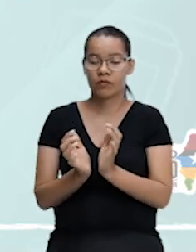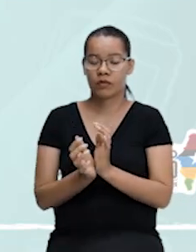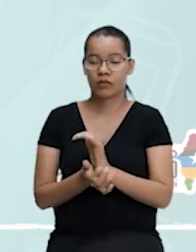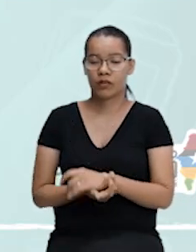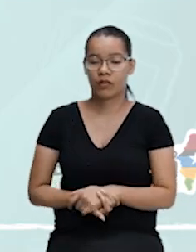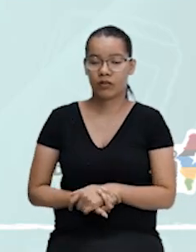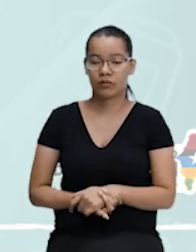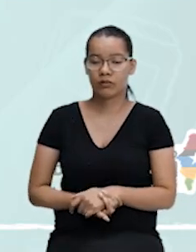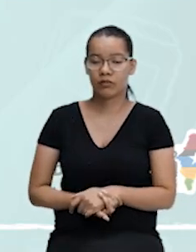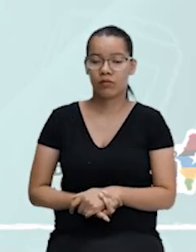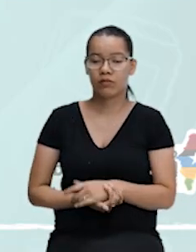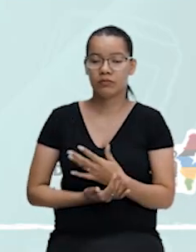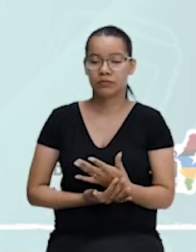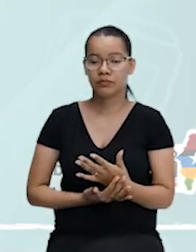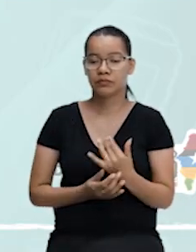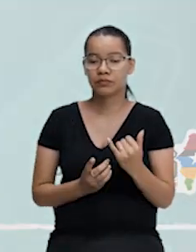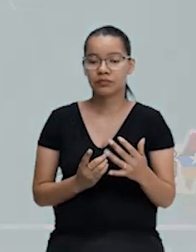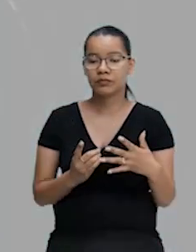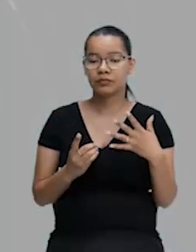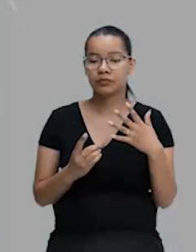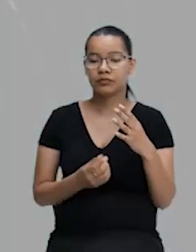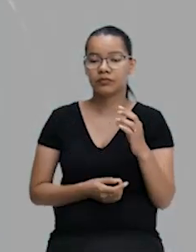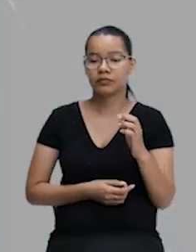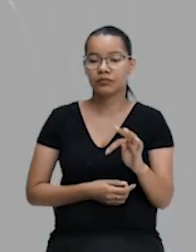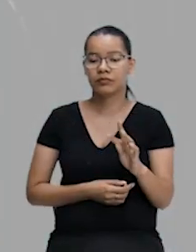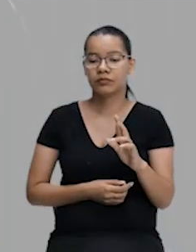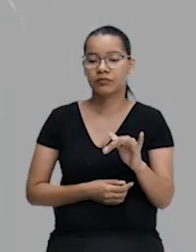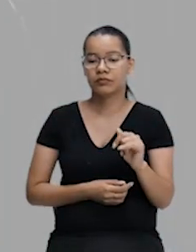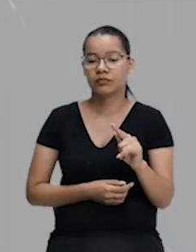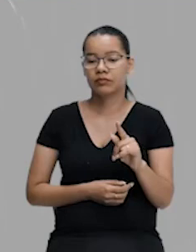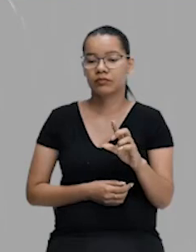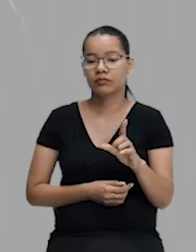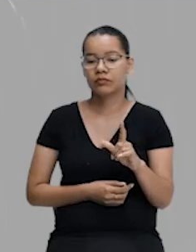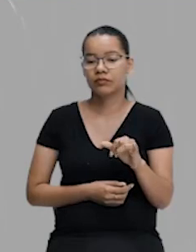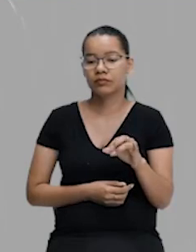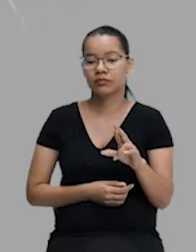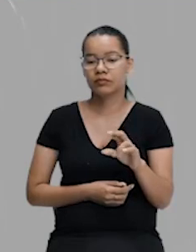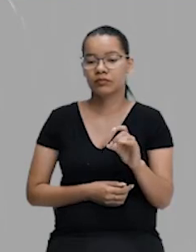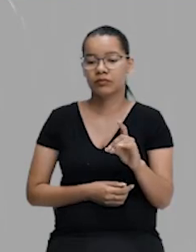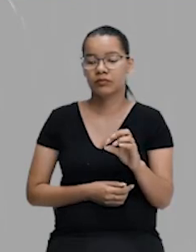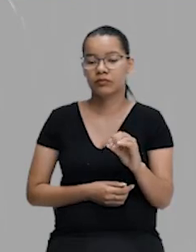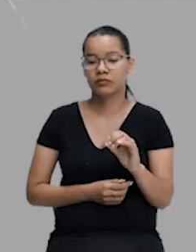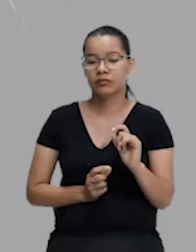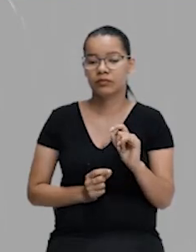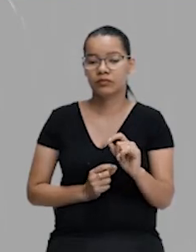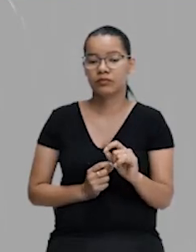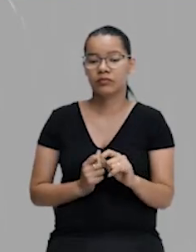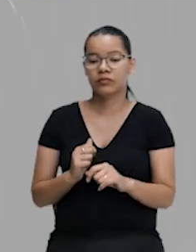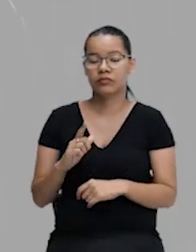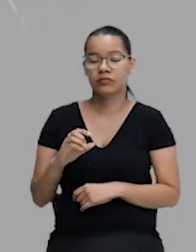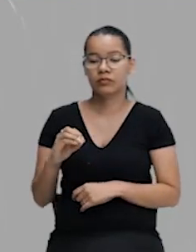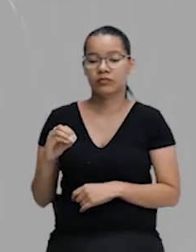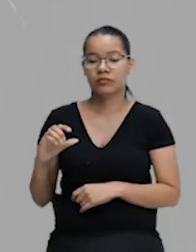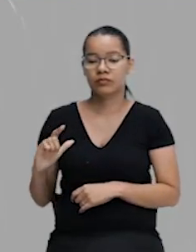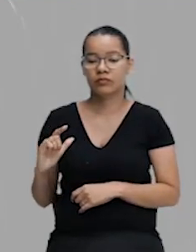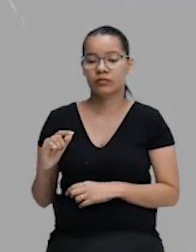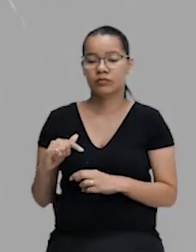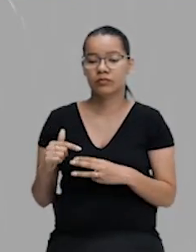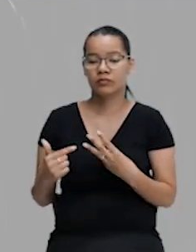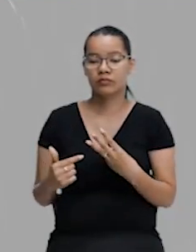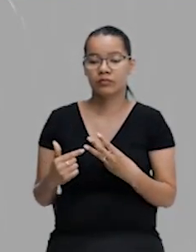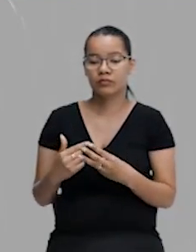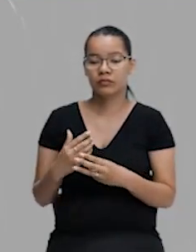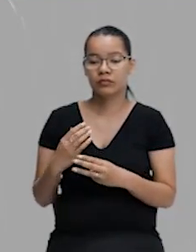éster. Quando derivados do glicerol, né, nós já explicamos, o glicerol é aquele álcool de 3 carbonos com